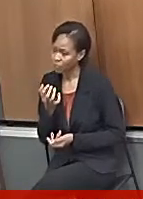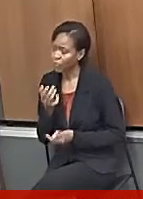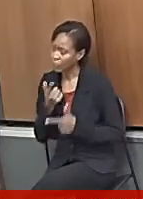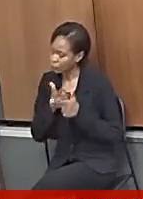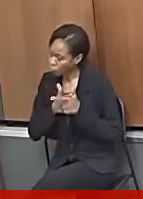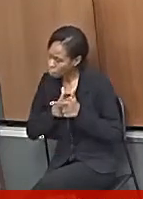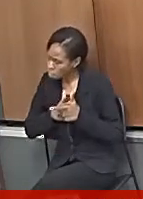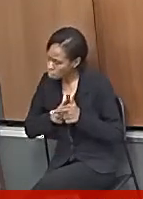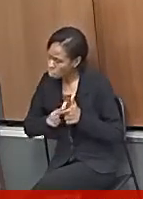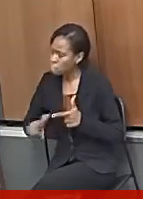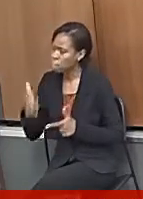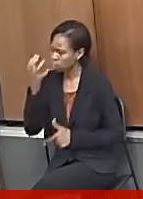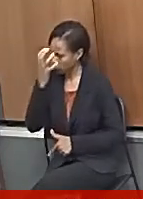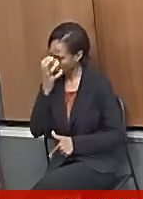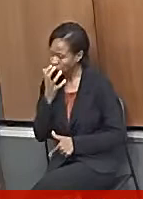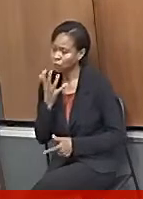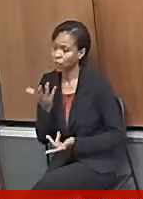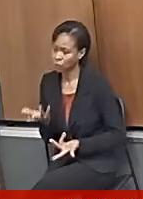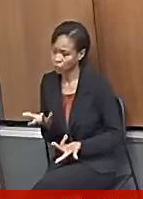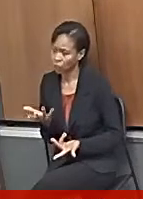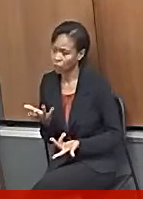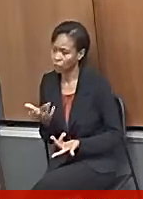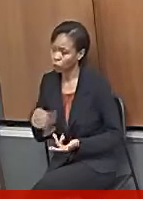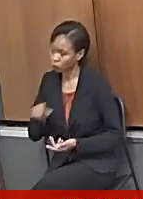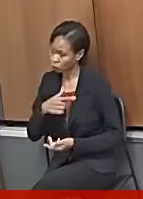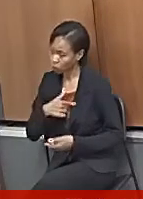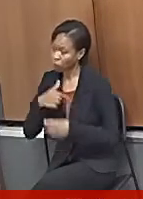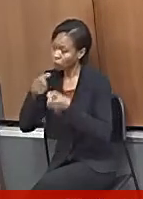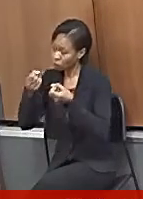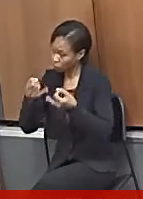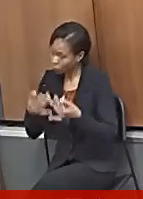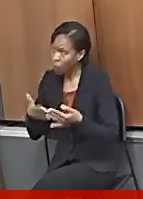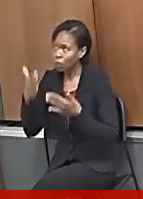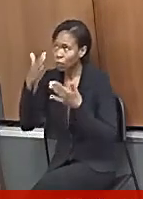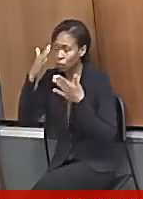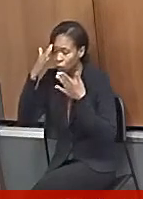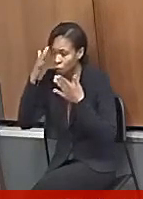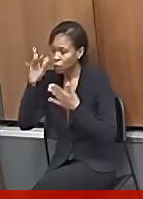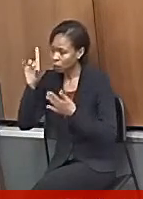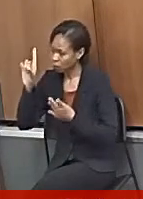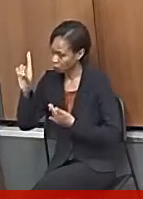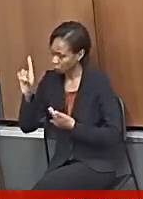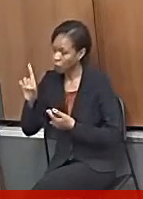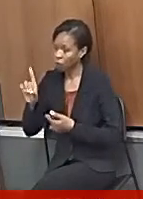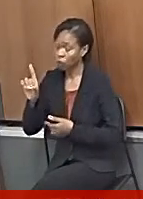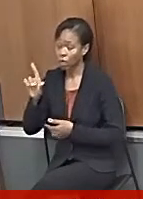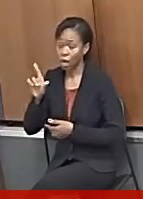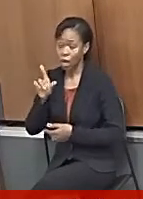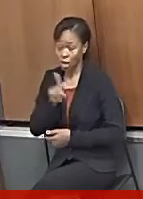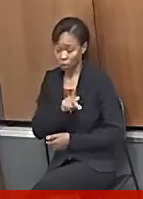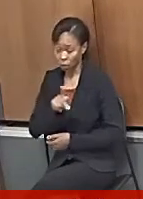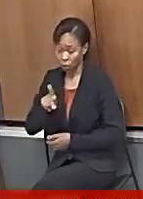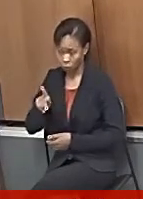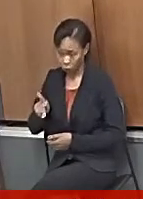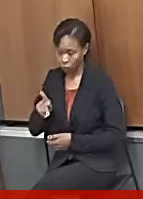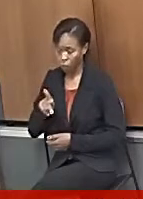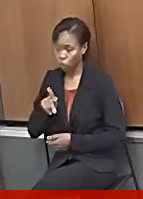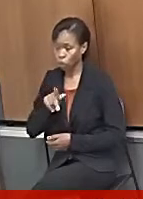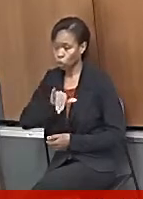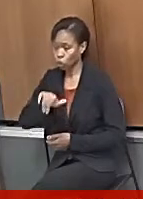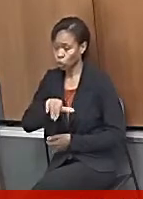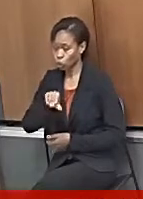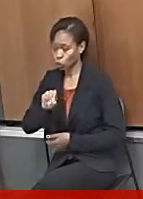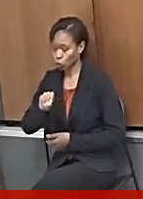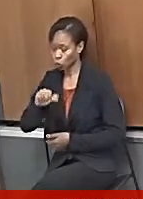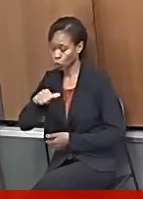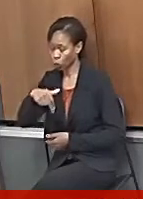grave gente porque a gente vem dizendo graças a deus a nossa presidente joana d'arc gontijo ela